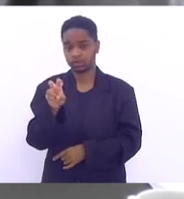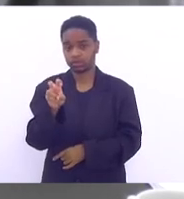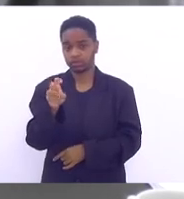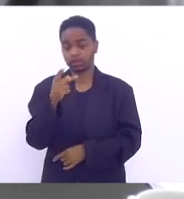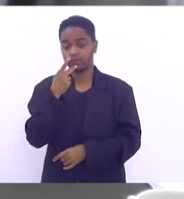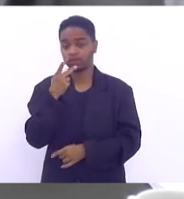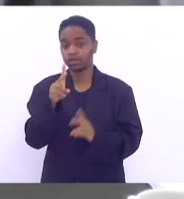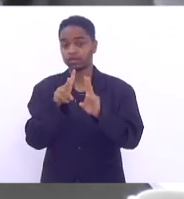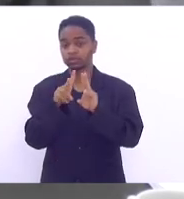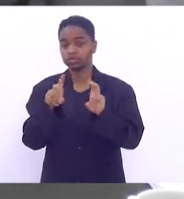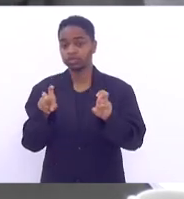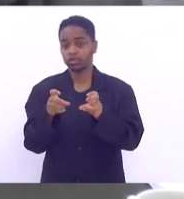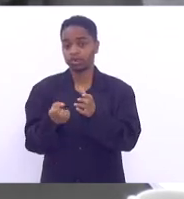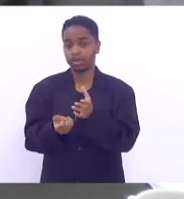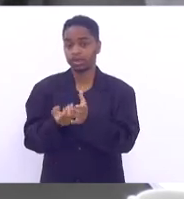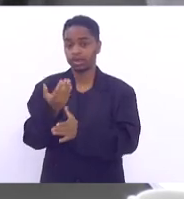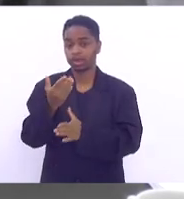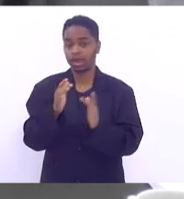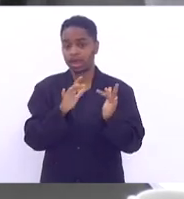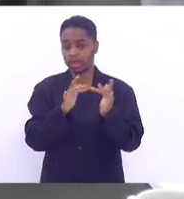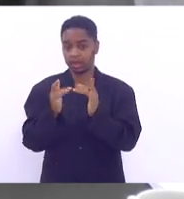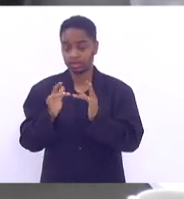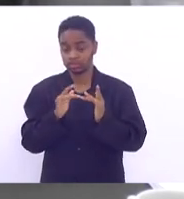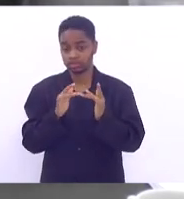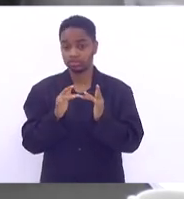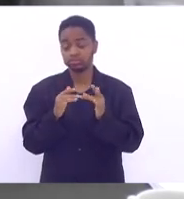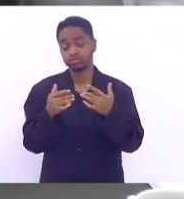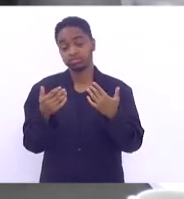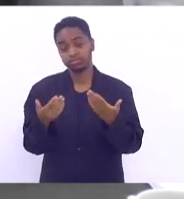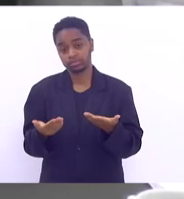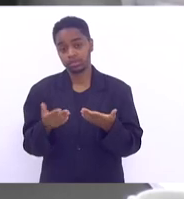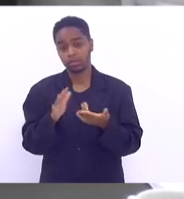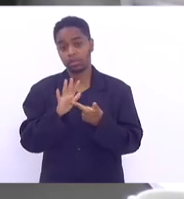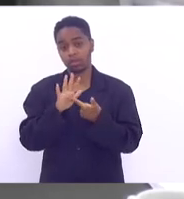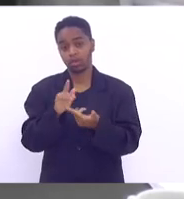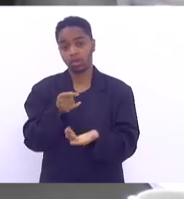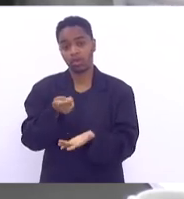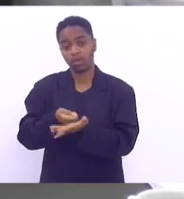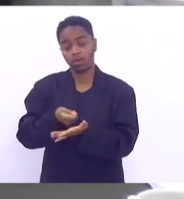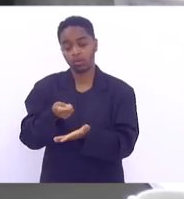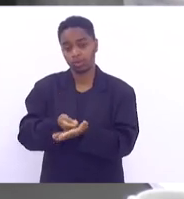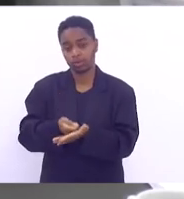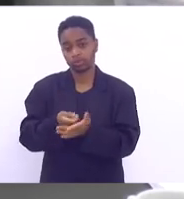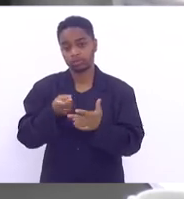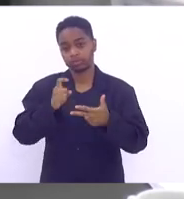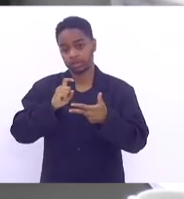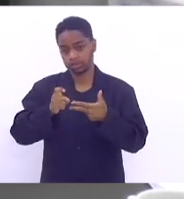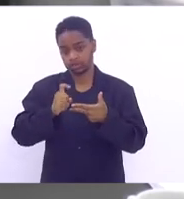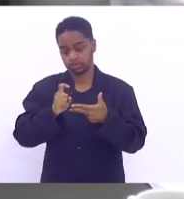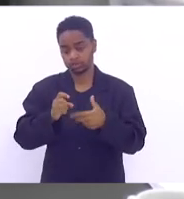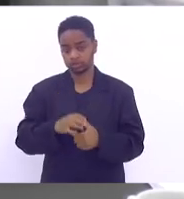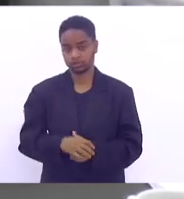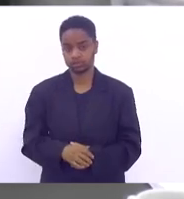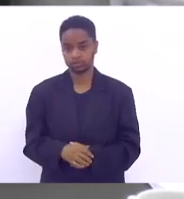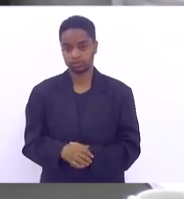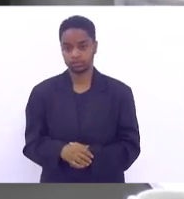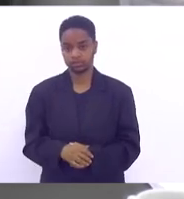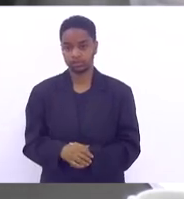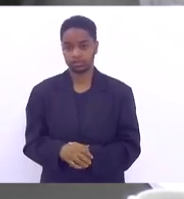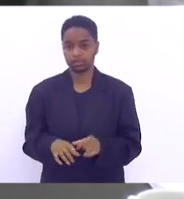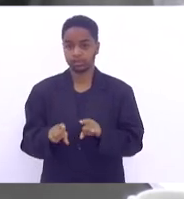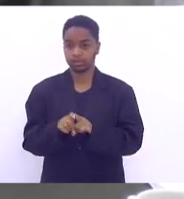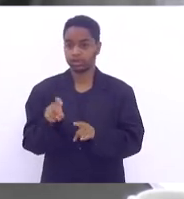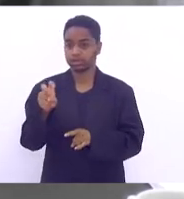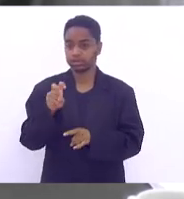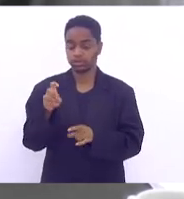de implantação de uma rede, impondo aí, então, uma obrigação ao executivo. E o 5,